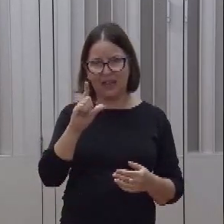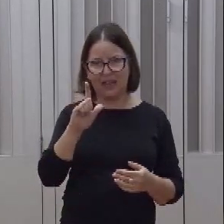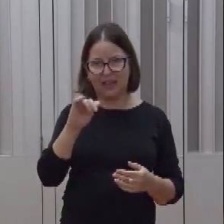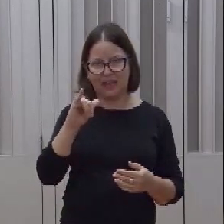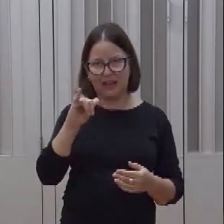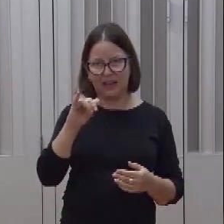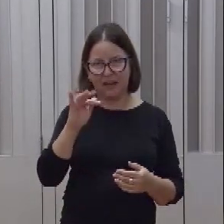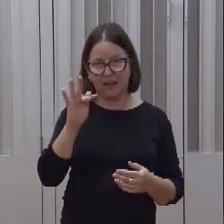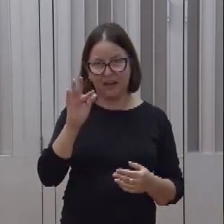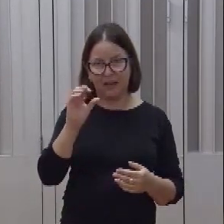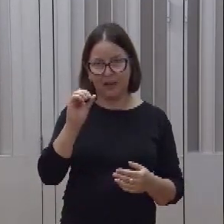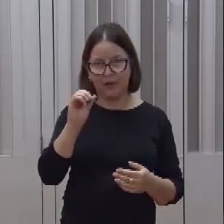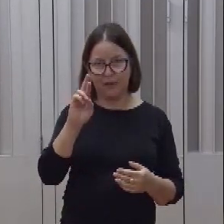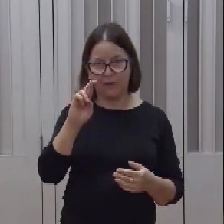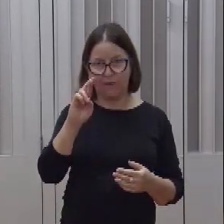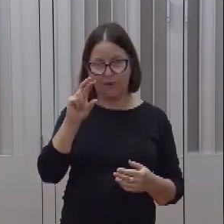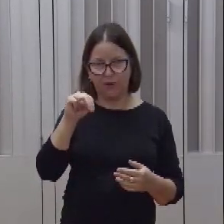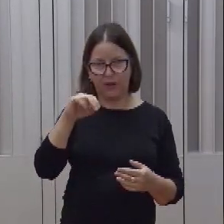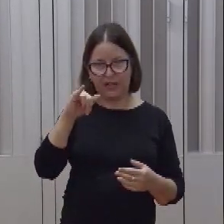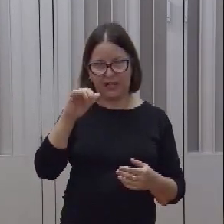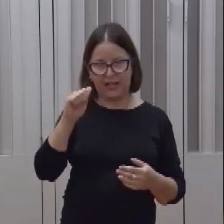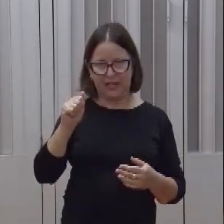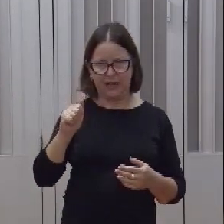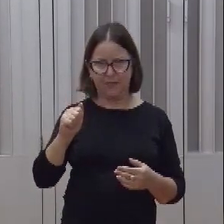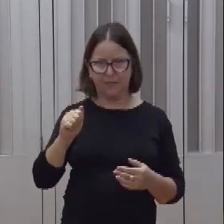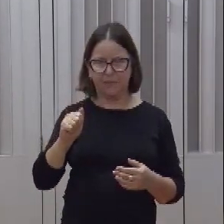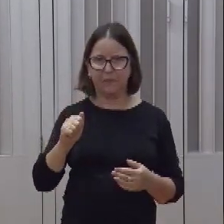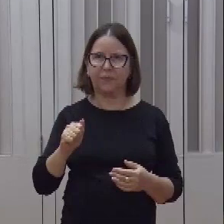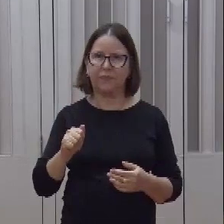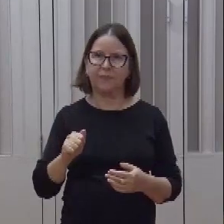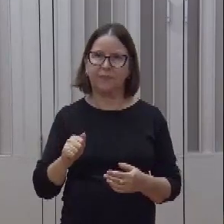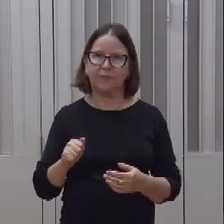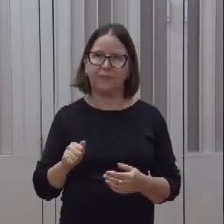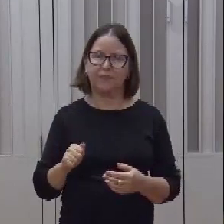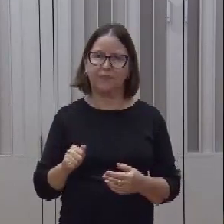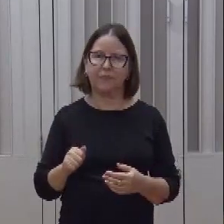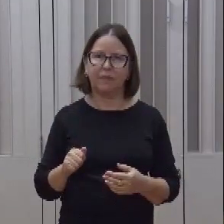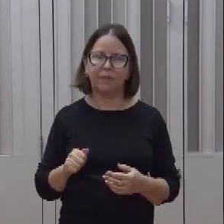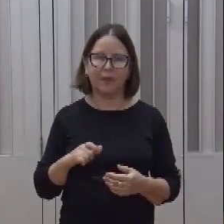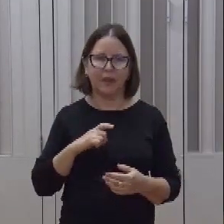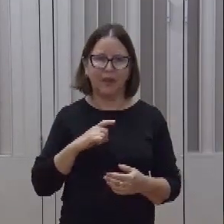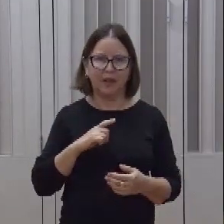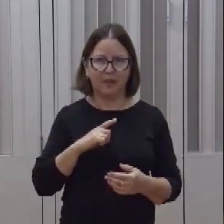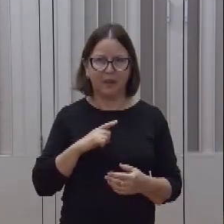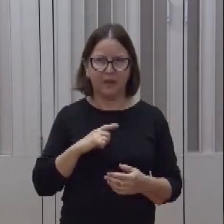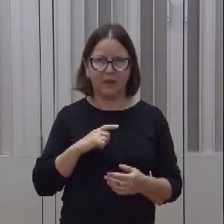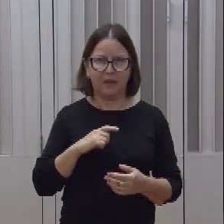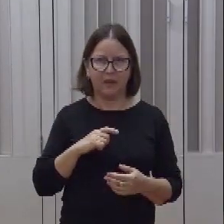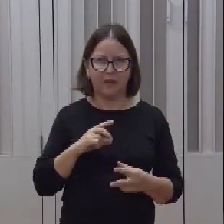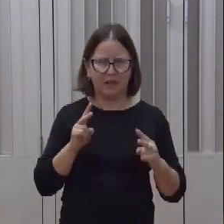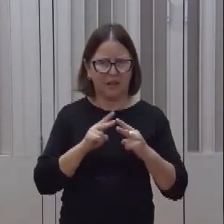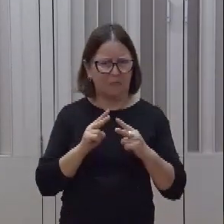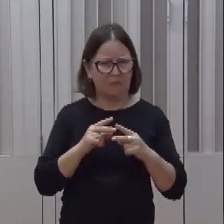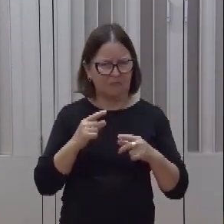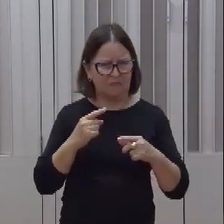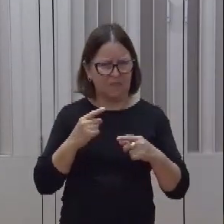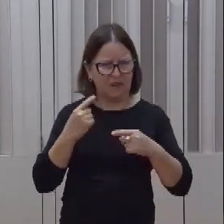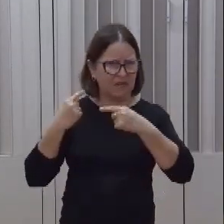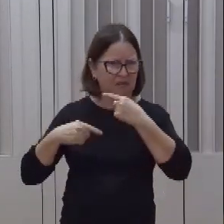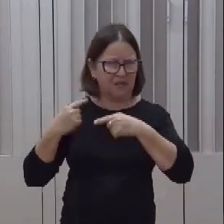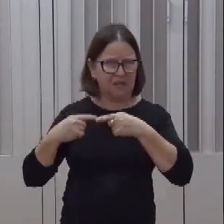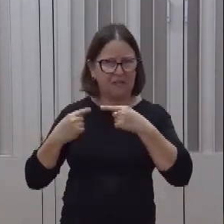Está em processos contra ele. No tempo do Trump, ele colocou